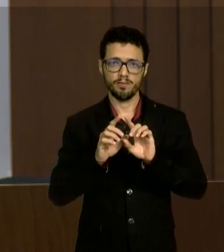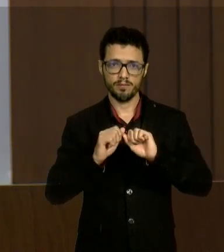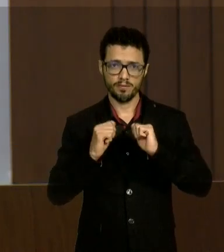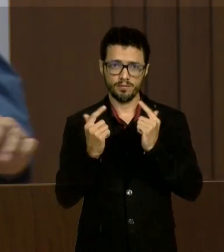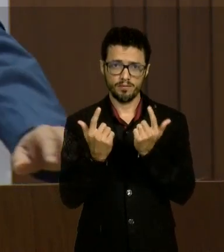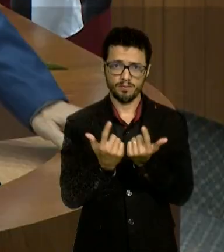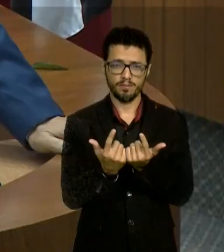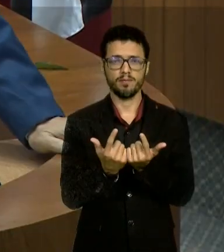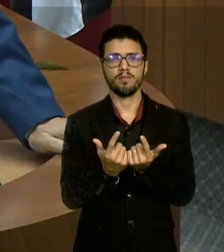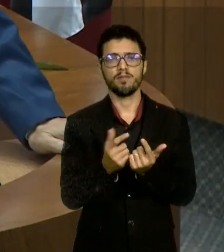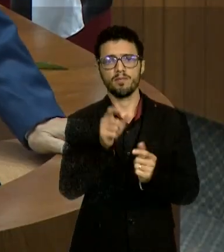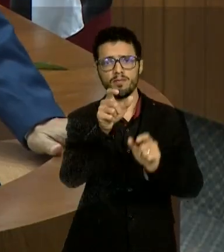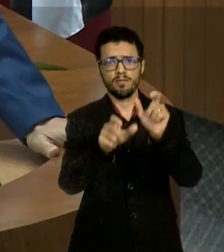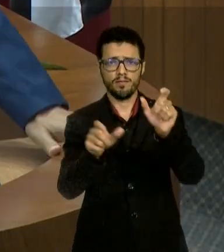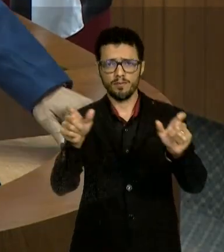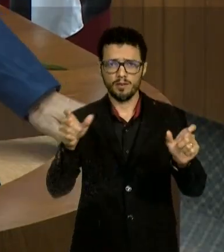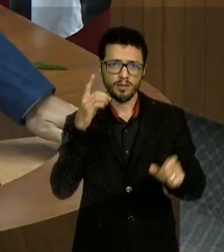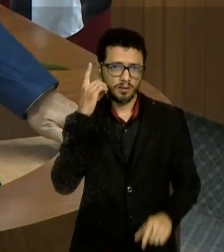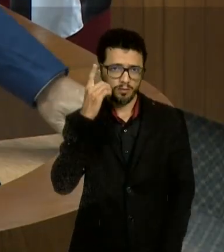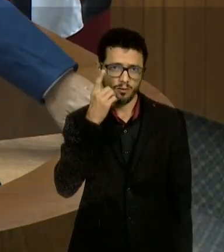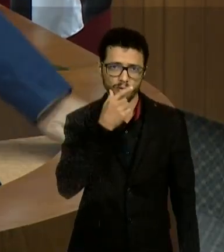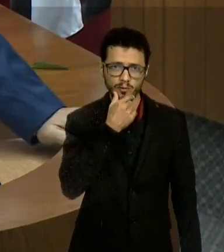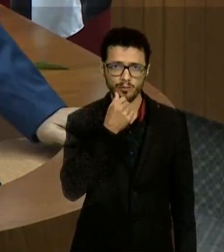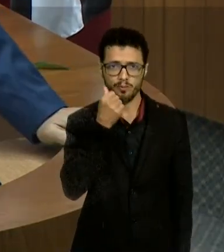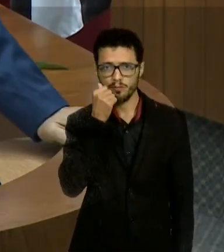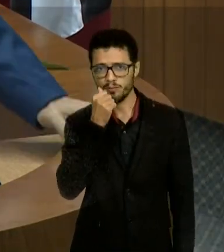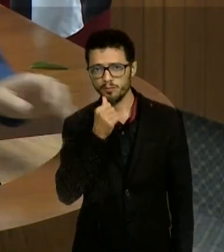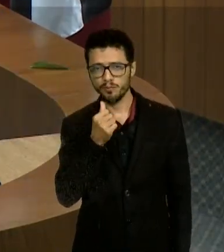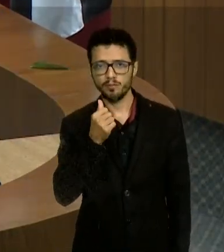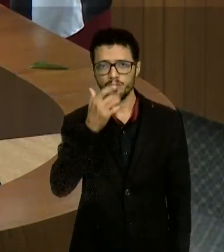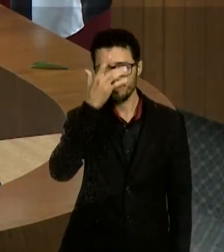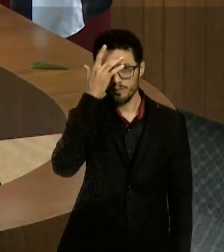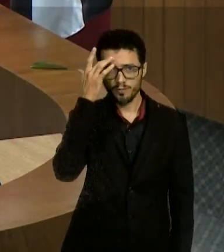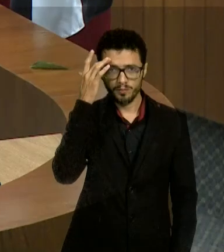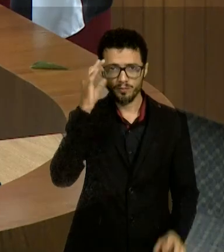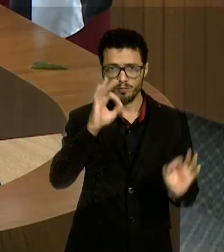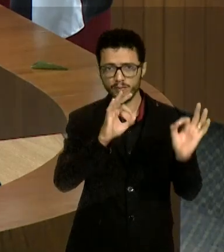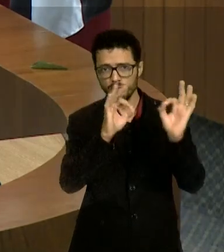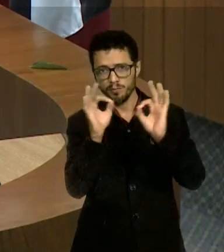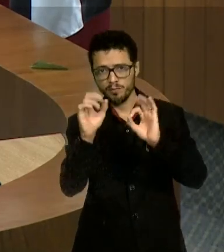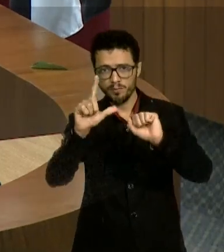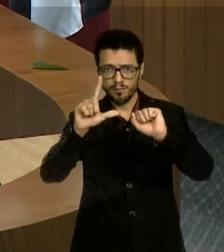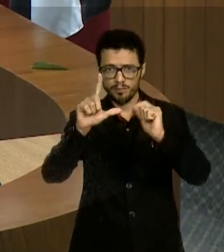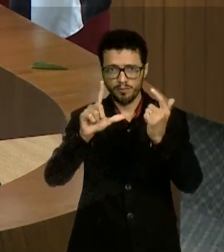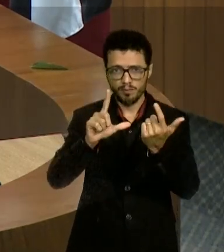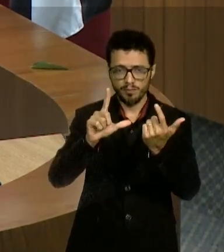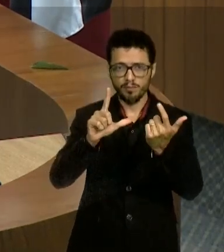senhoras e senhores deputados, deputadas, internautas, imprensa aqui presente.